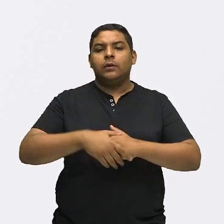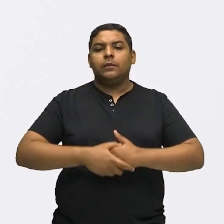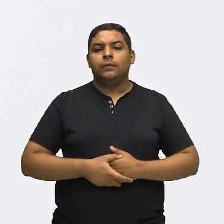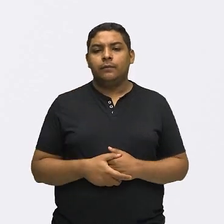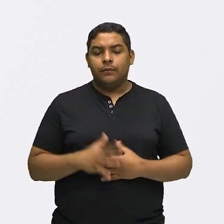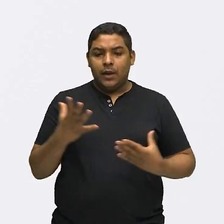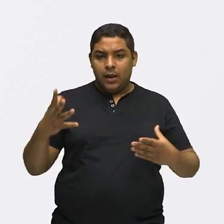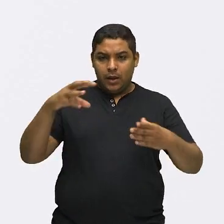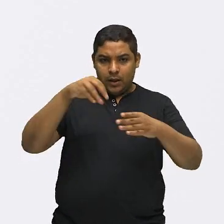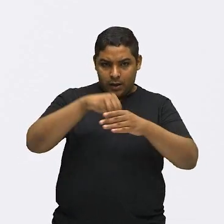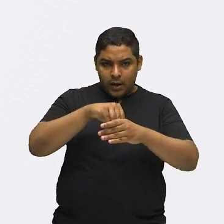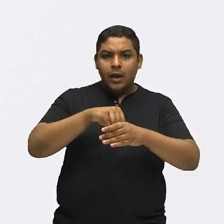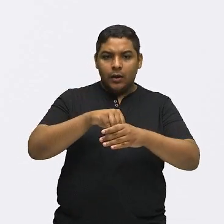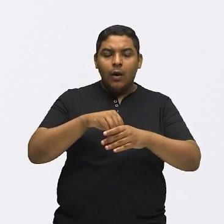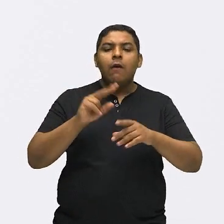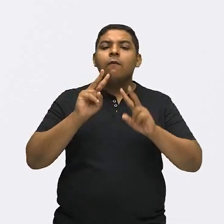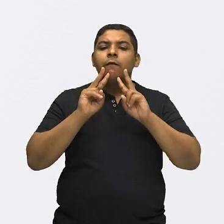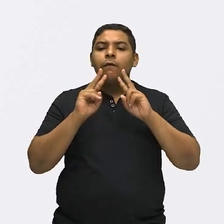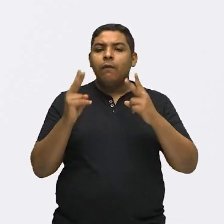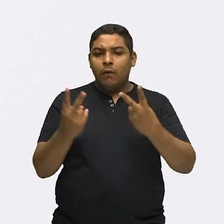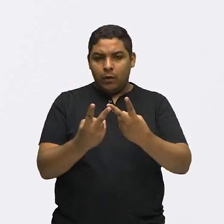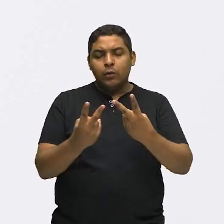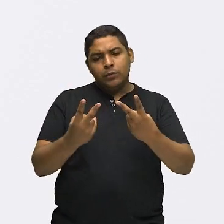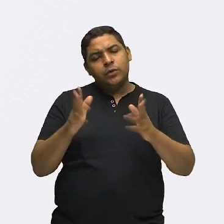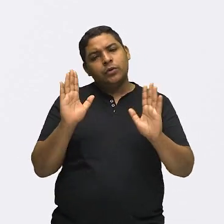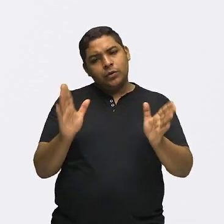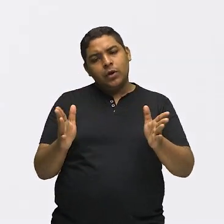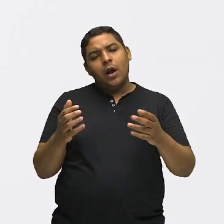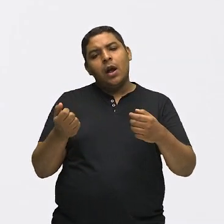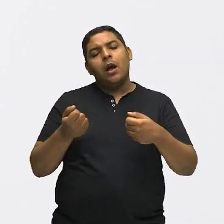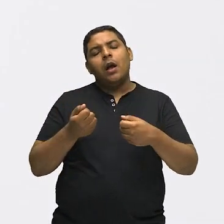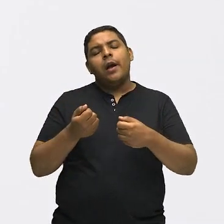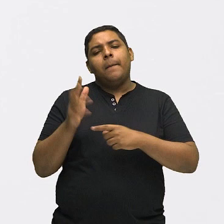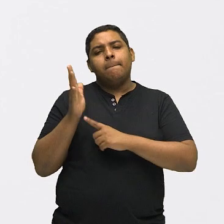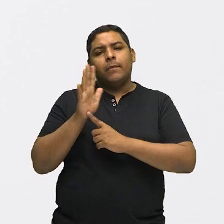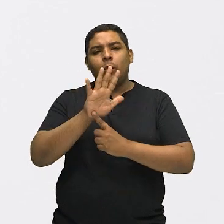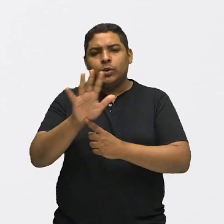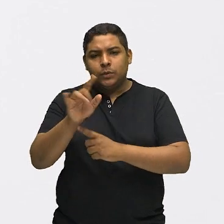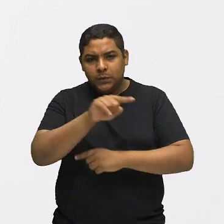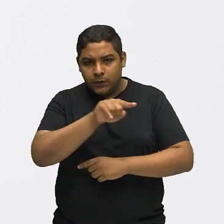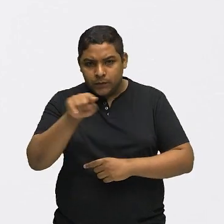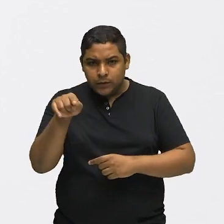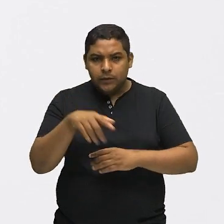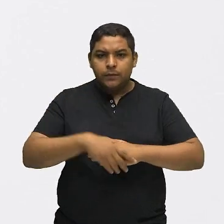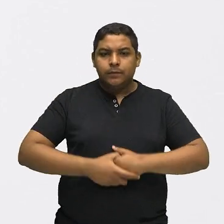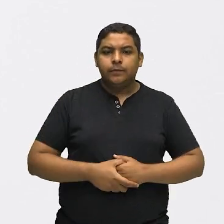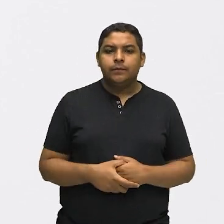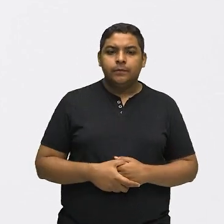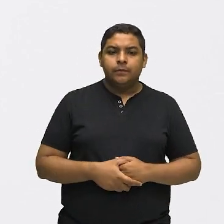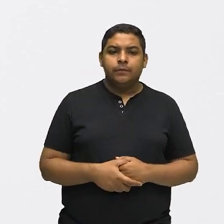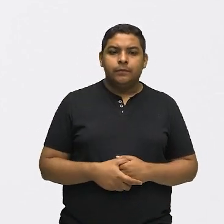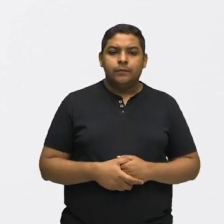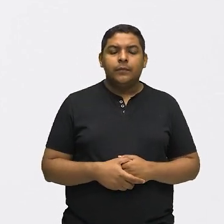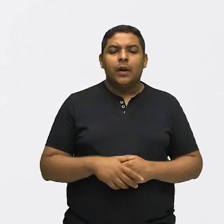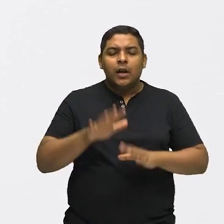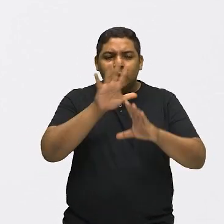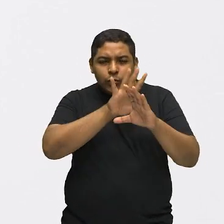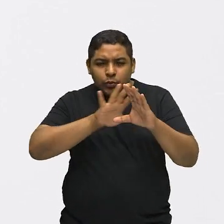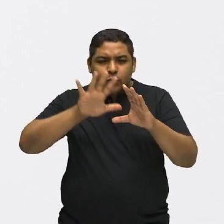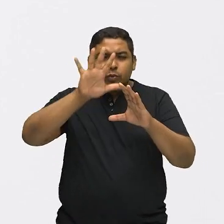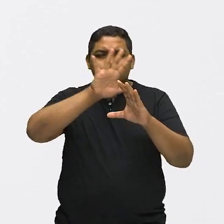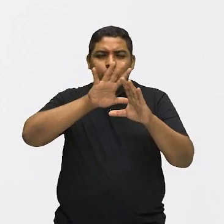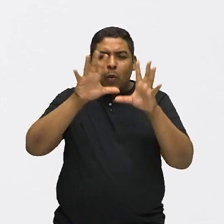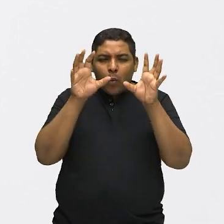noção de volume, como eu mostrei na bolinha de gude para vocês. Aqui nessas partes escuras aqui, ó, tá tudo sombreado,